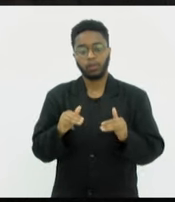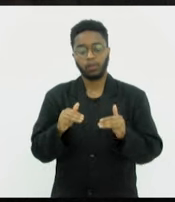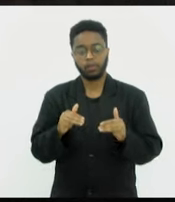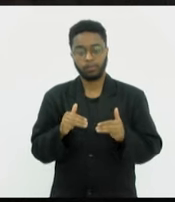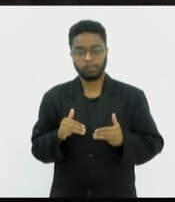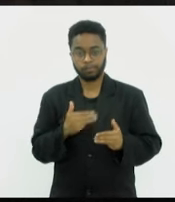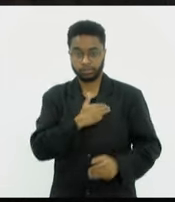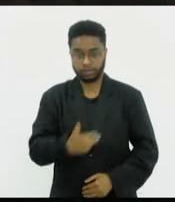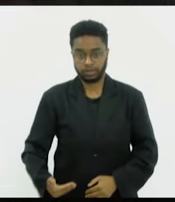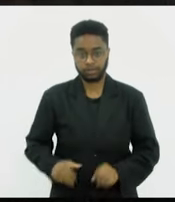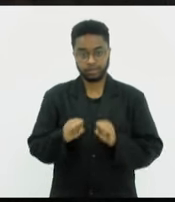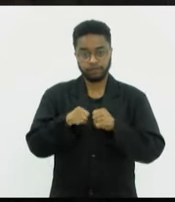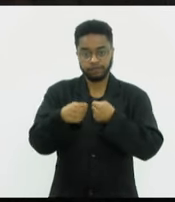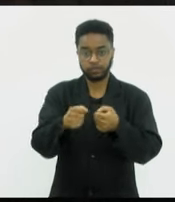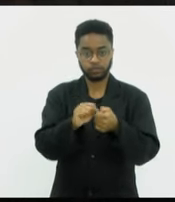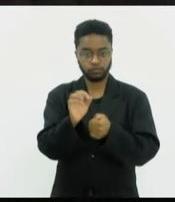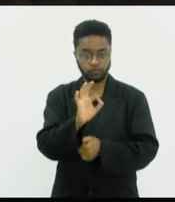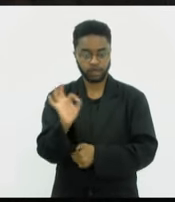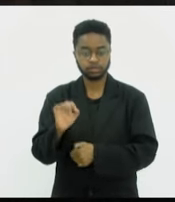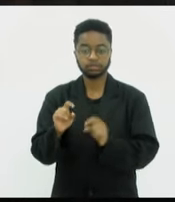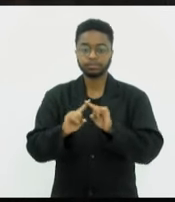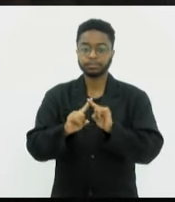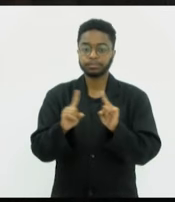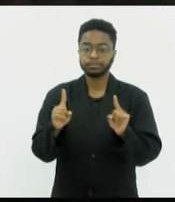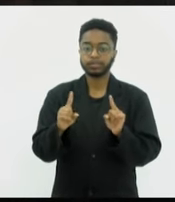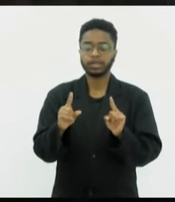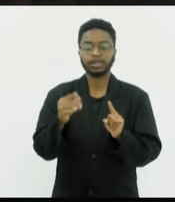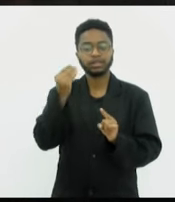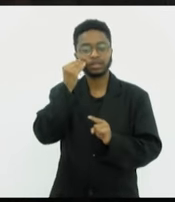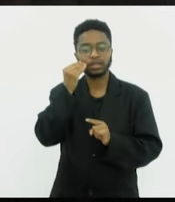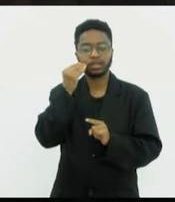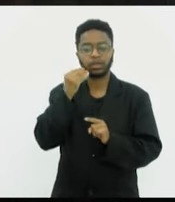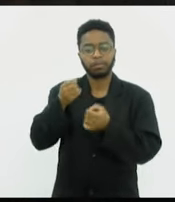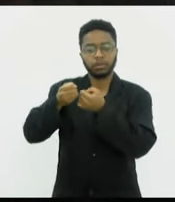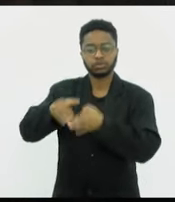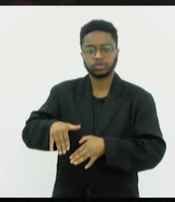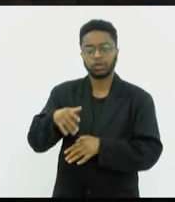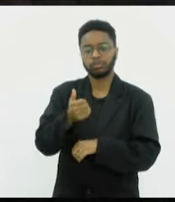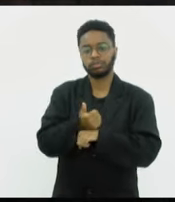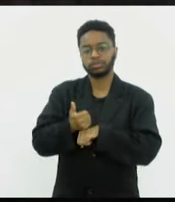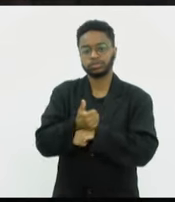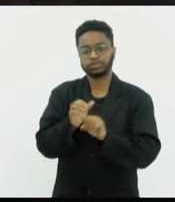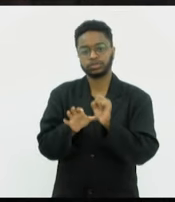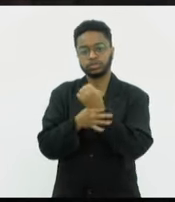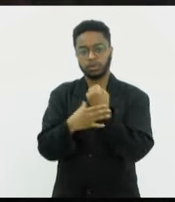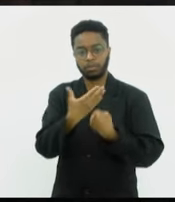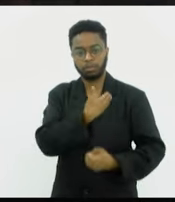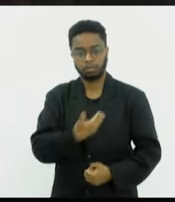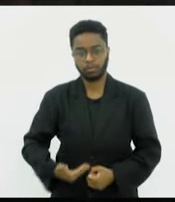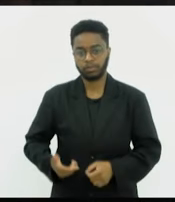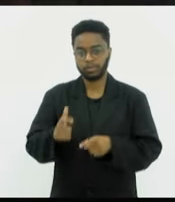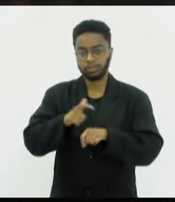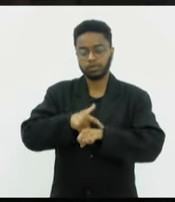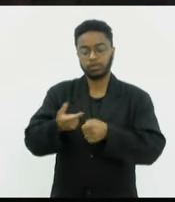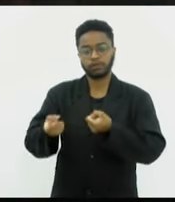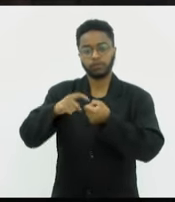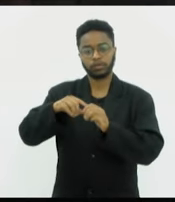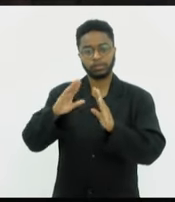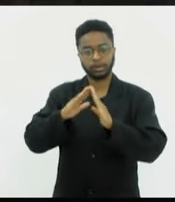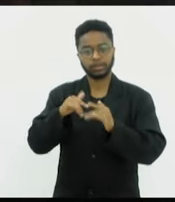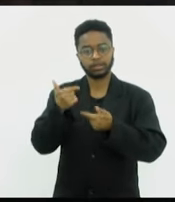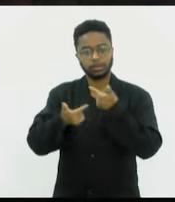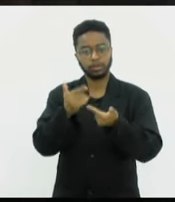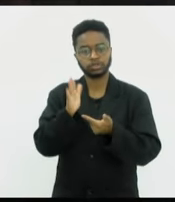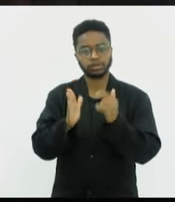isso. Agora, enfraquecer o profissional da segurança pública no momento que ele vai para casa, que ele trabalhou